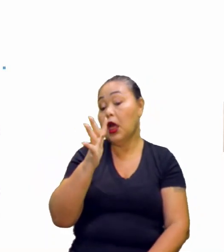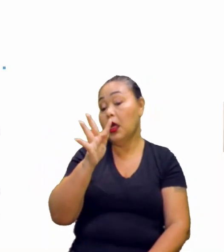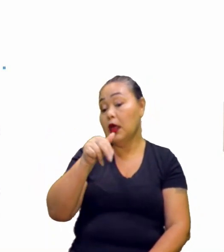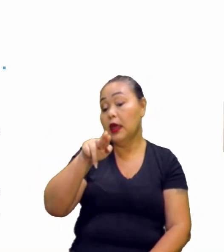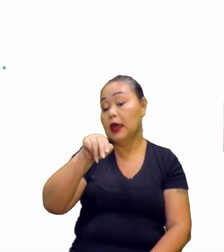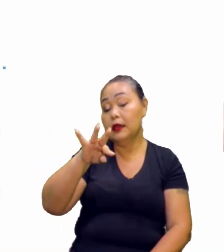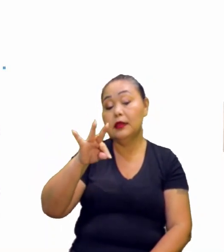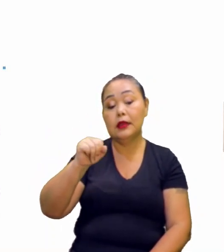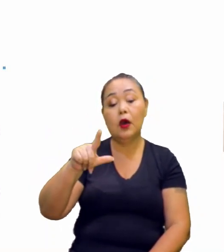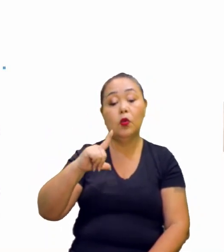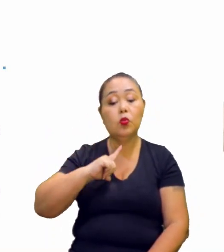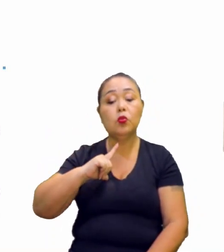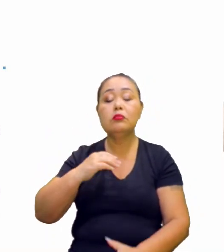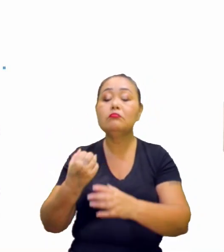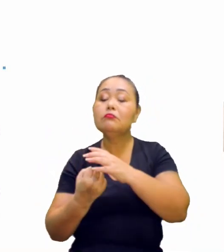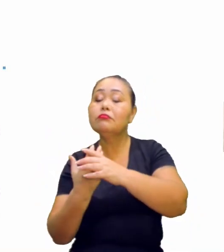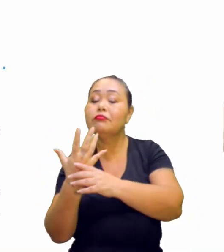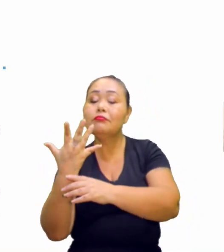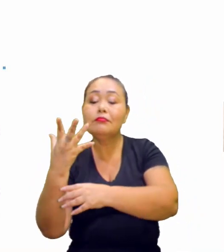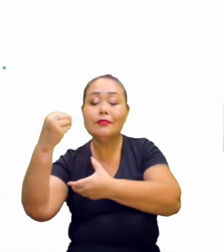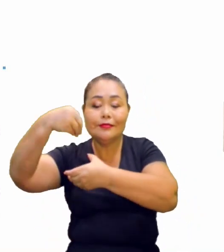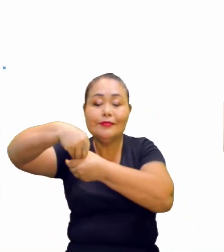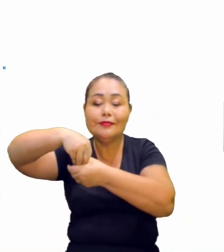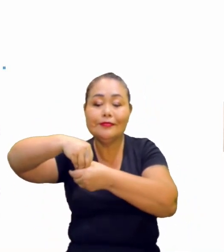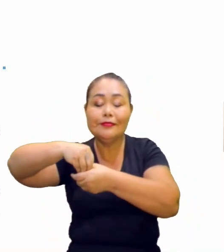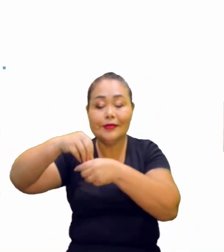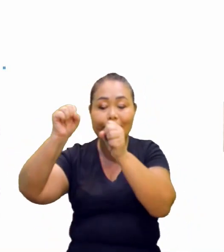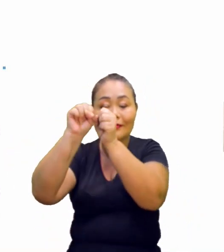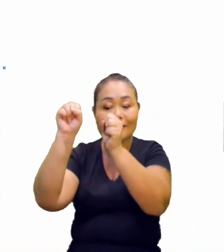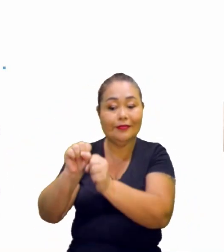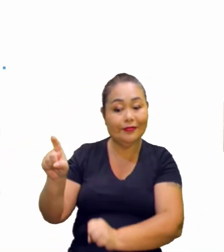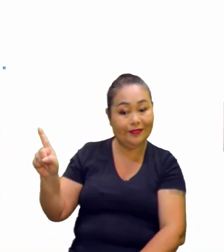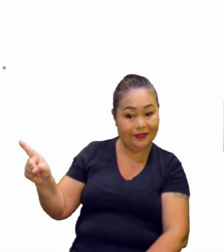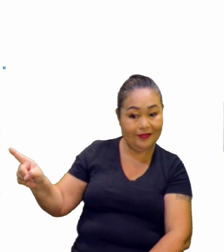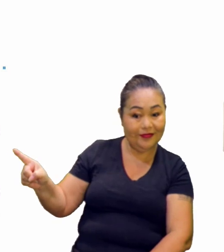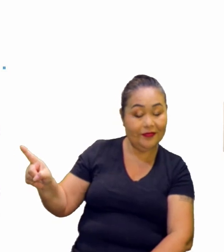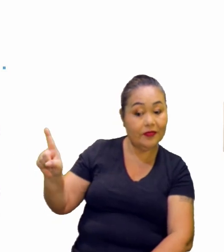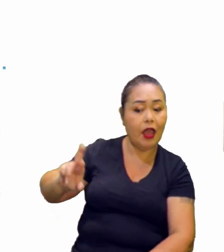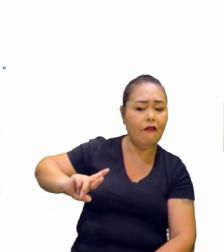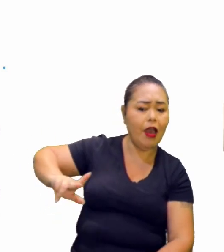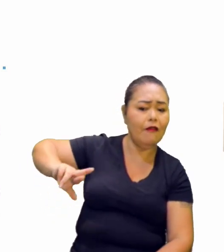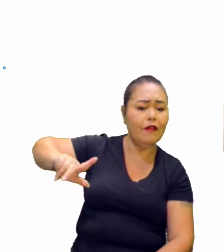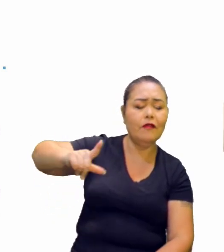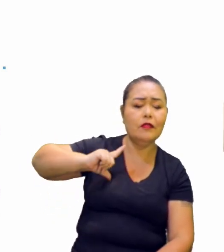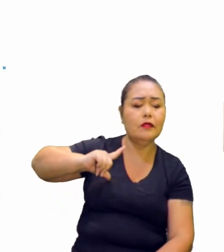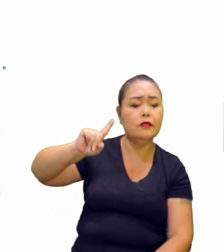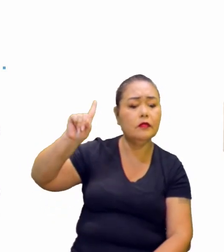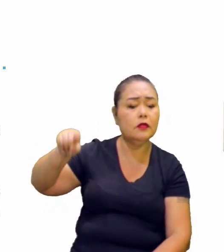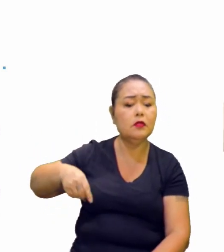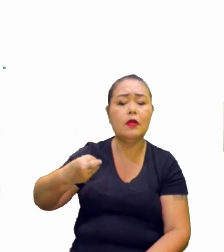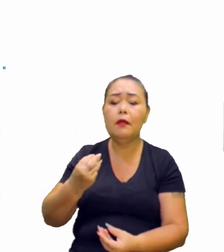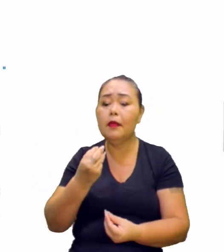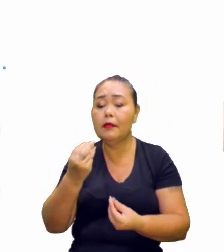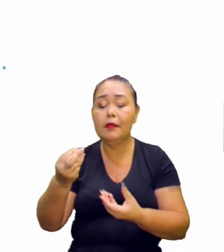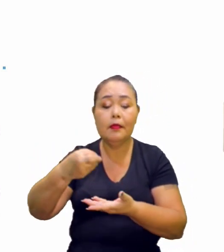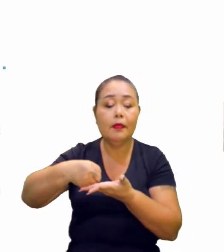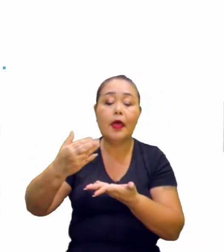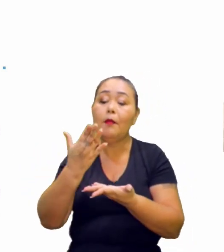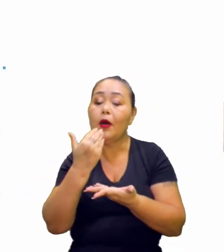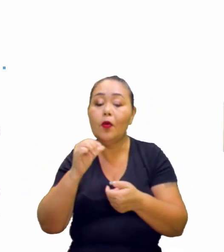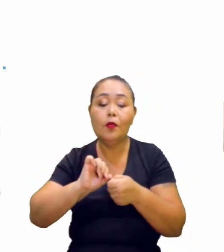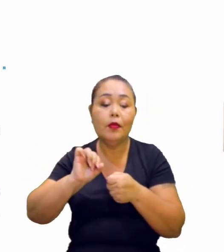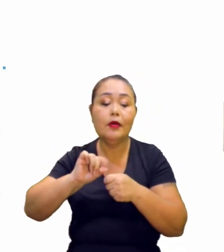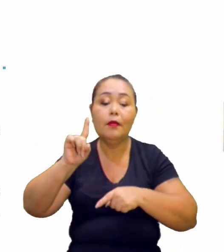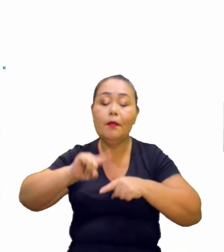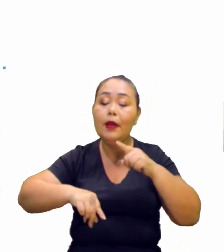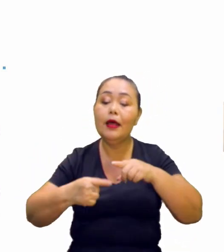grupo de plantas que vão fazer parte desse sistema são diversos. Ervas usadas como temperos, plantas medicinais,